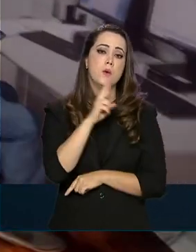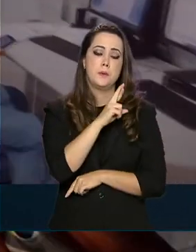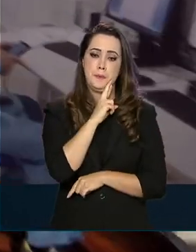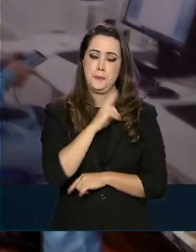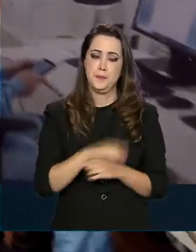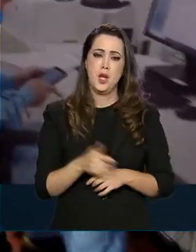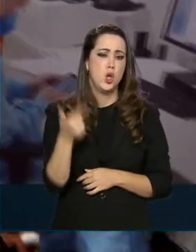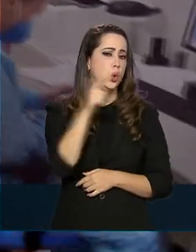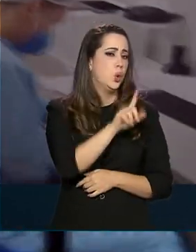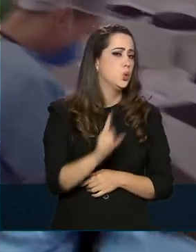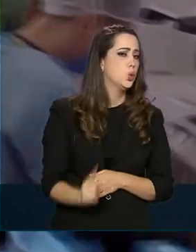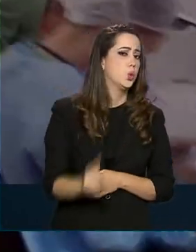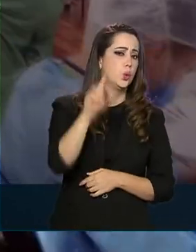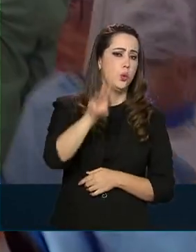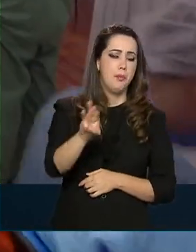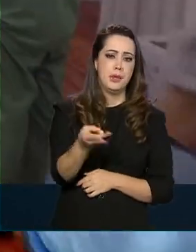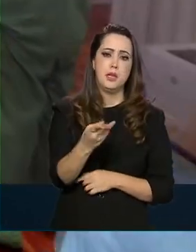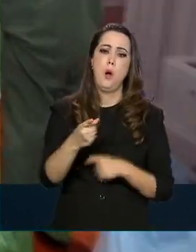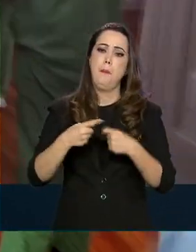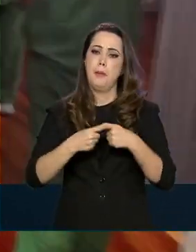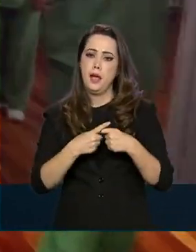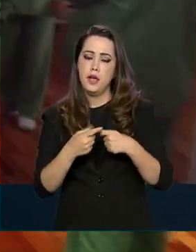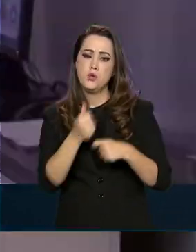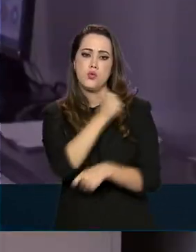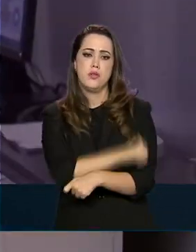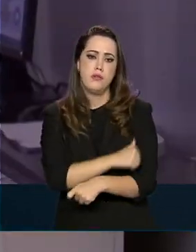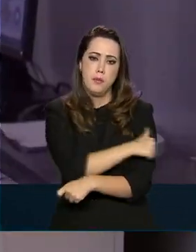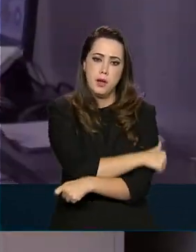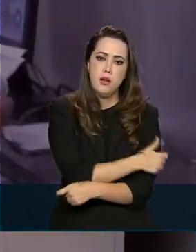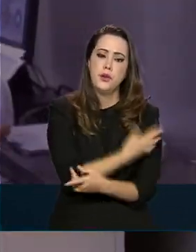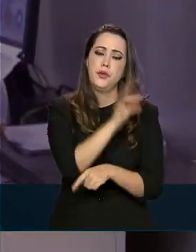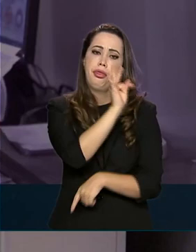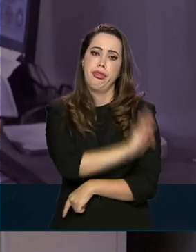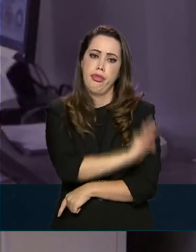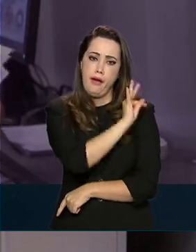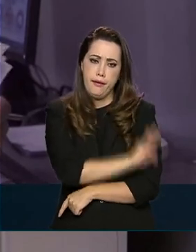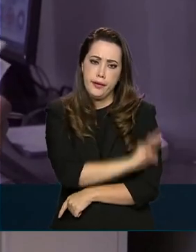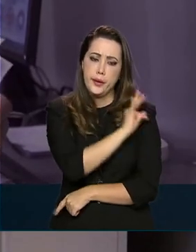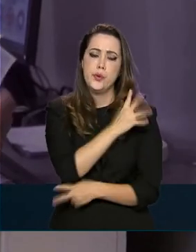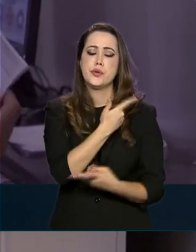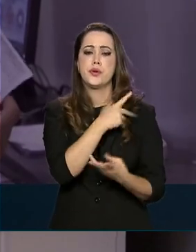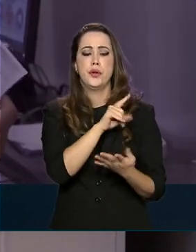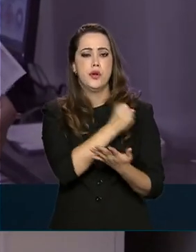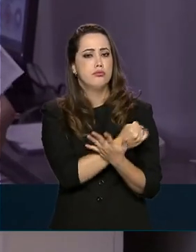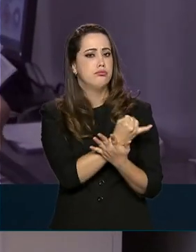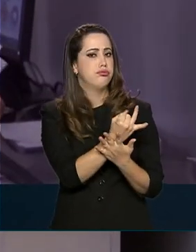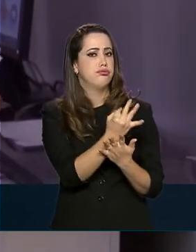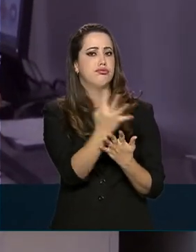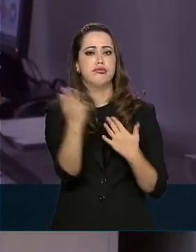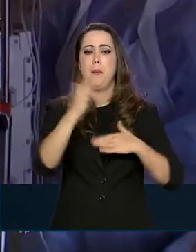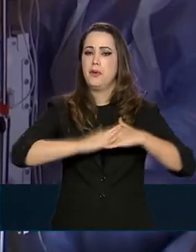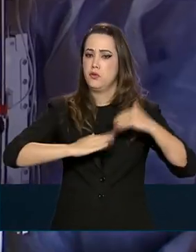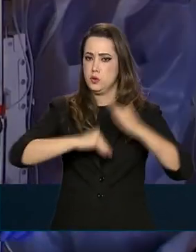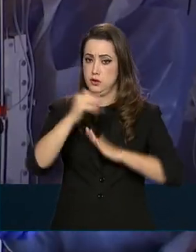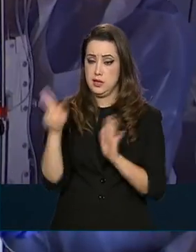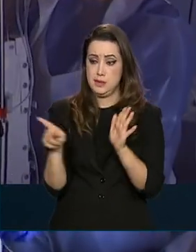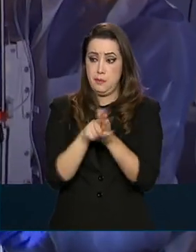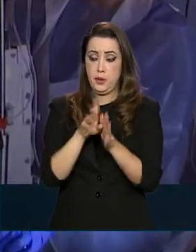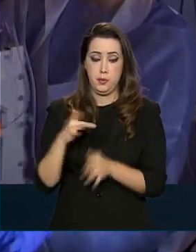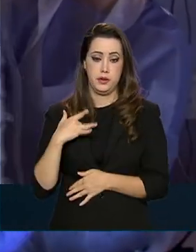há outros um milhão, entre médicos, enfermeiros, técnicos de enfermagem e outras especialidades,